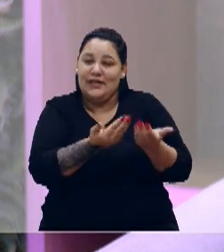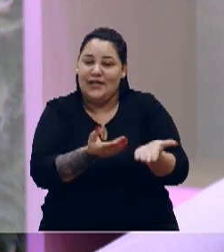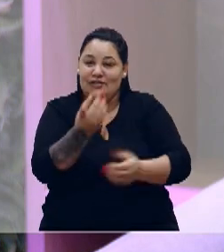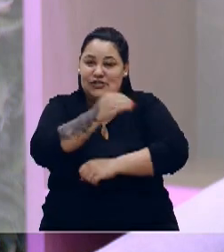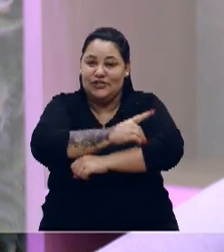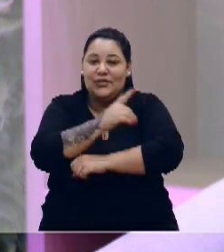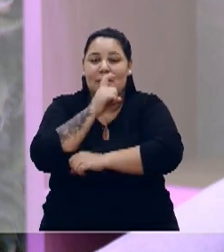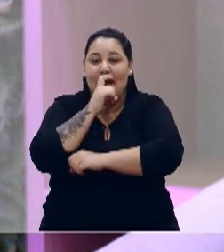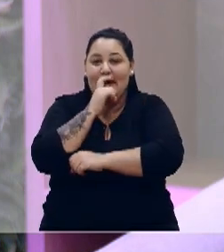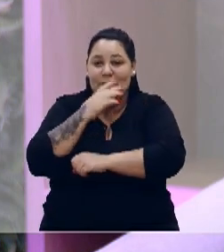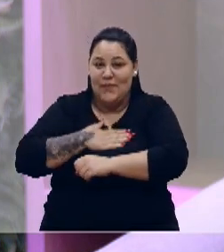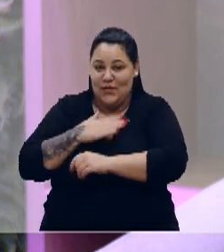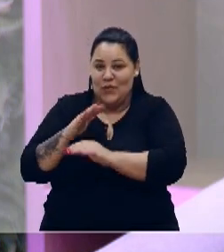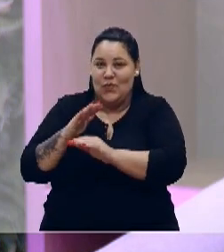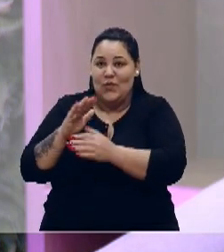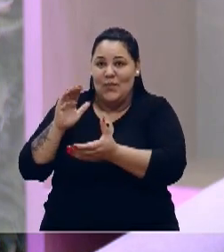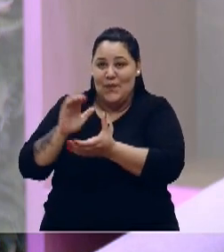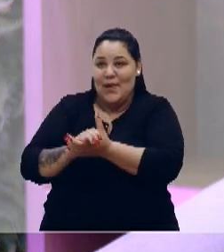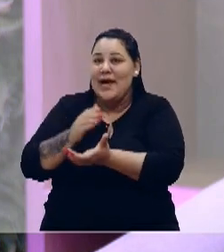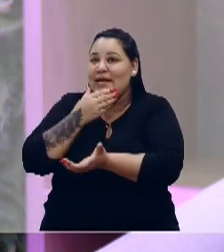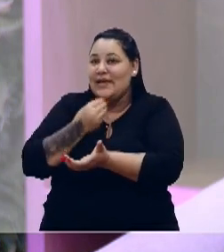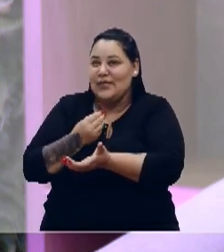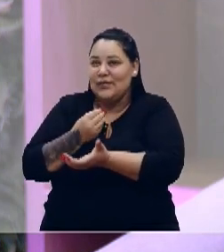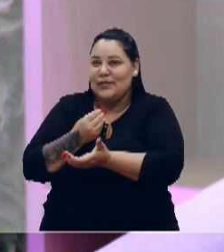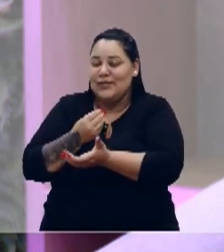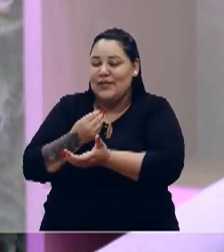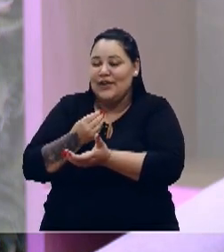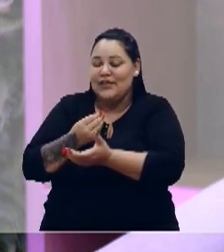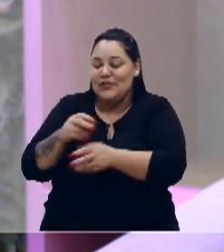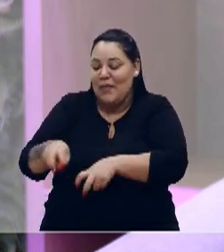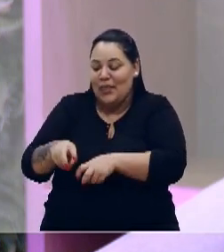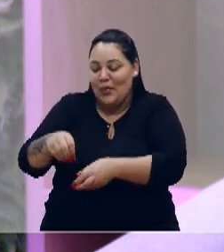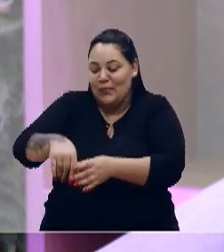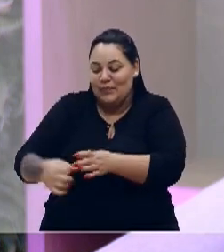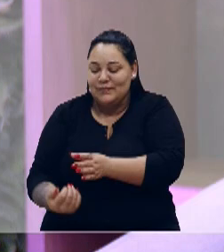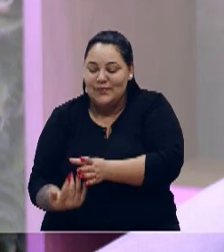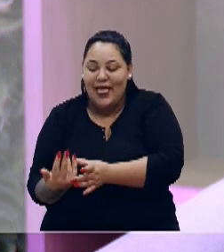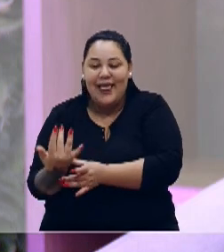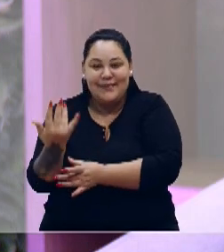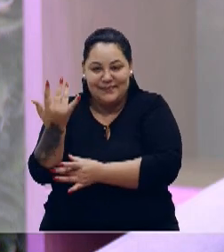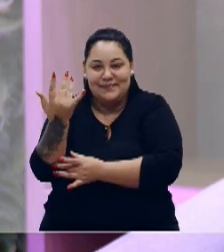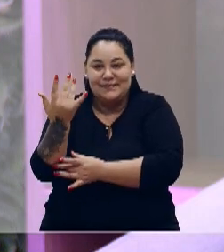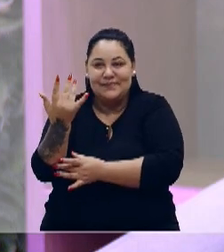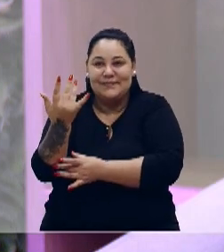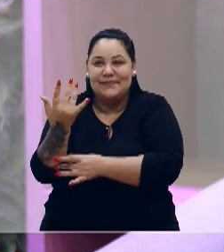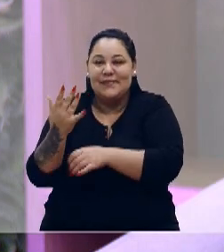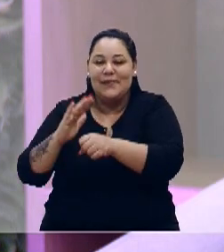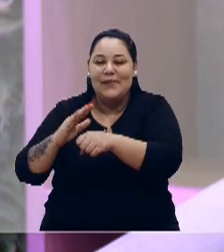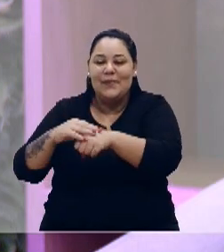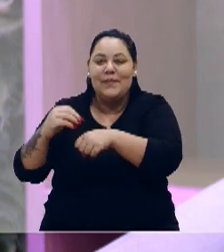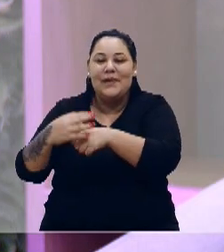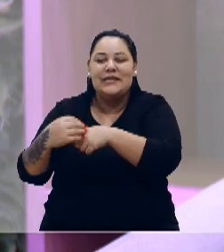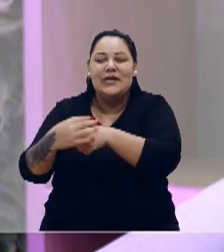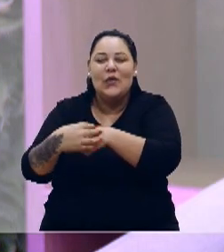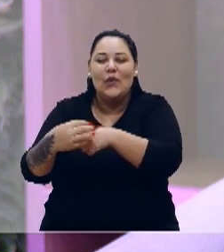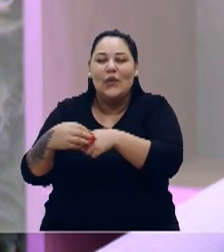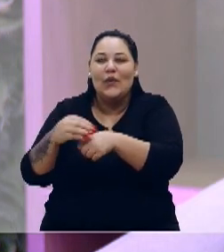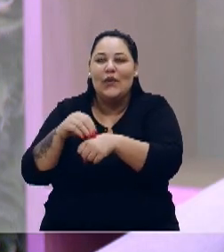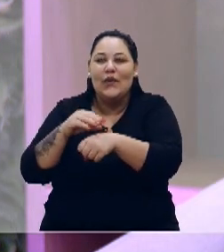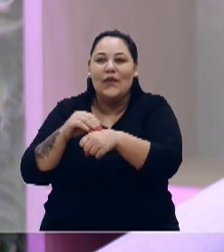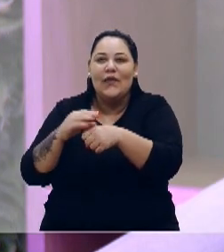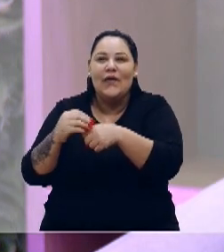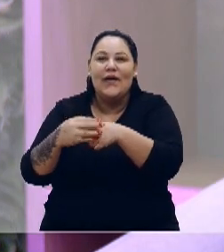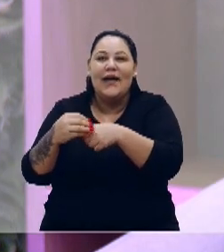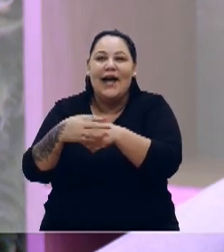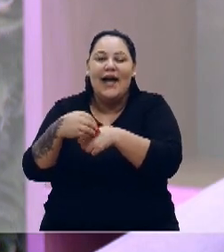meu marido ano passado, um pessegueiro que a gente plantou, porque no hospital ela tinha a pele bem clarinha assim, ela tinha bastante pelinhos